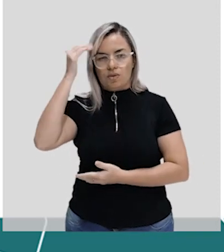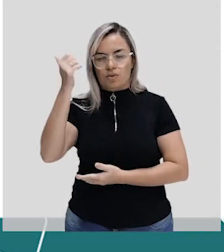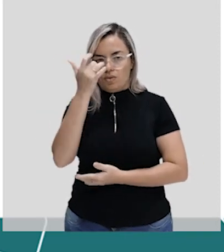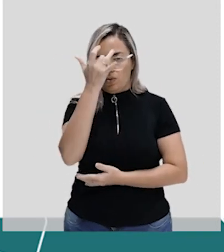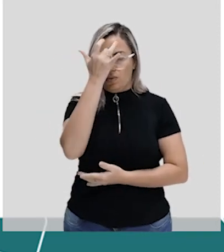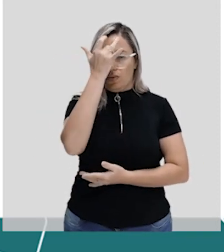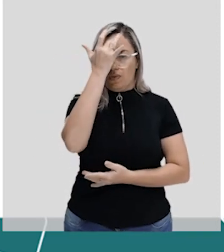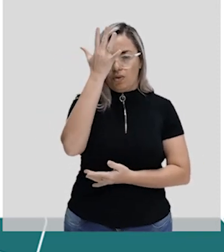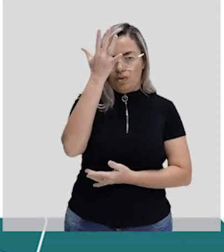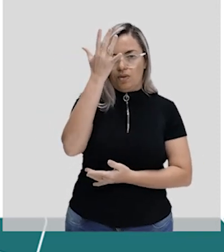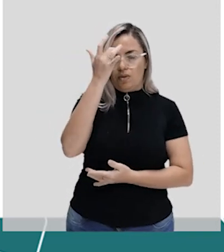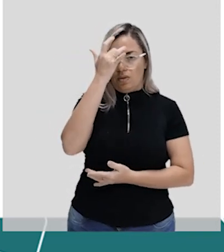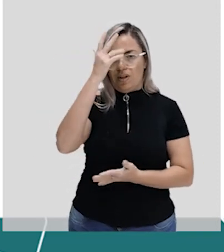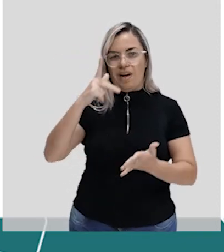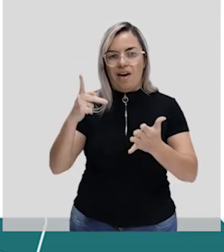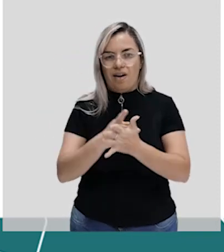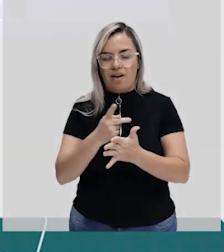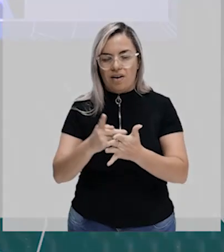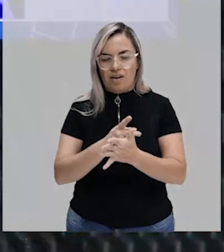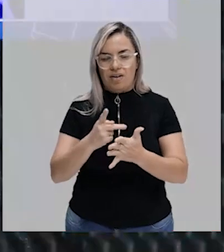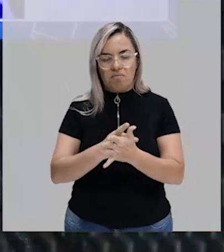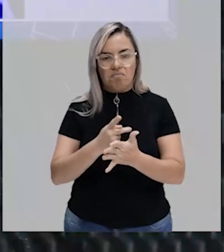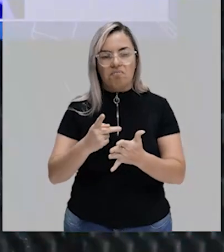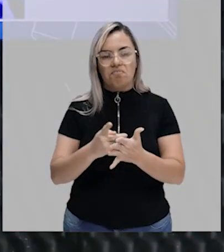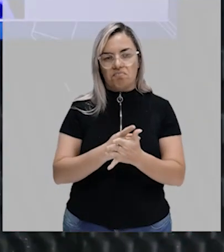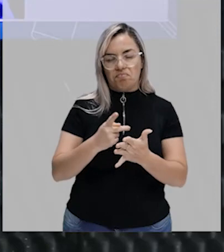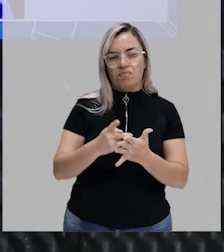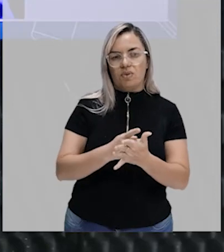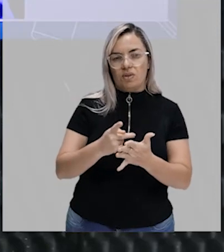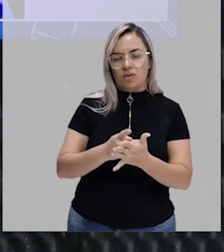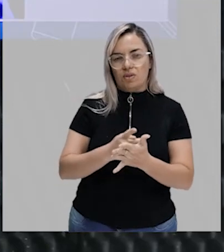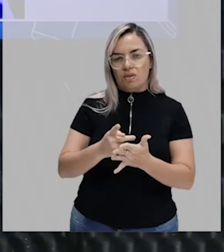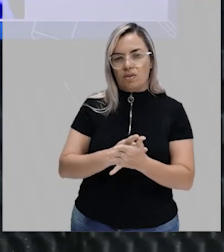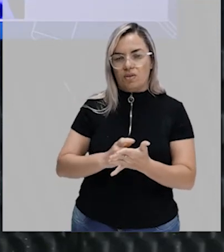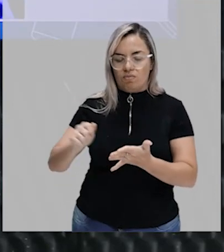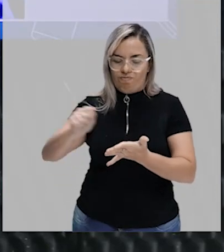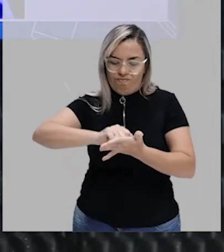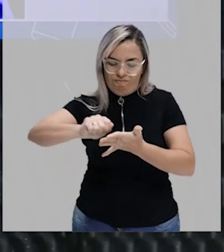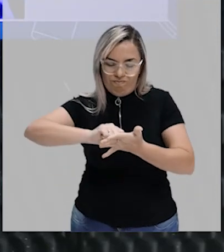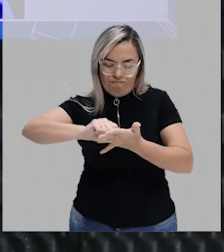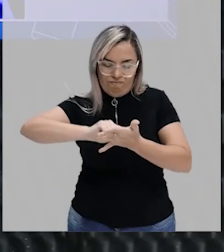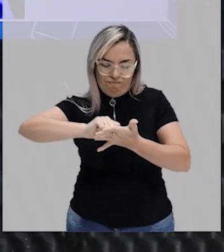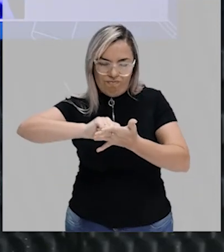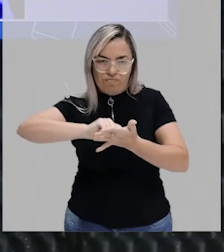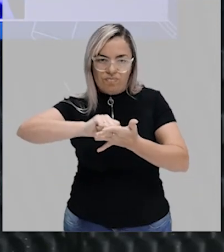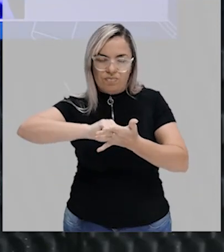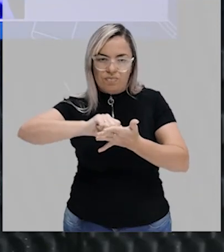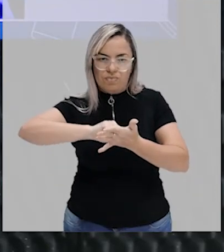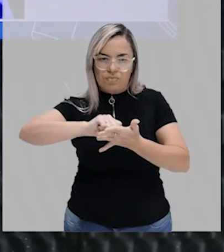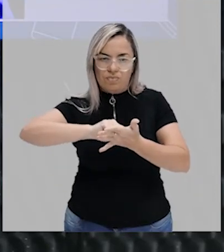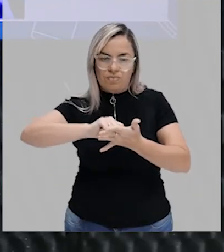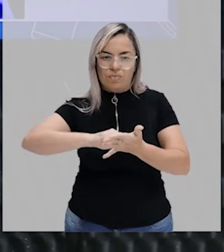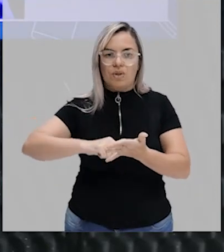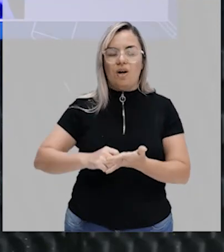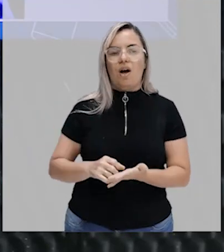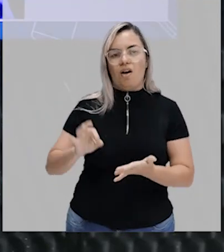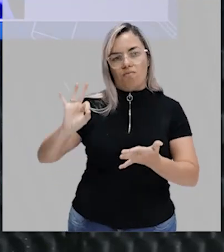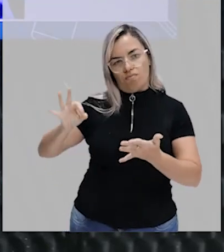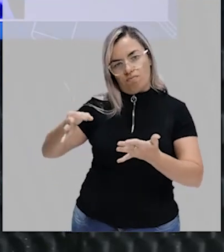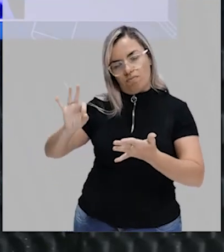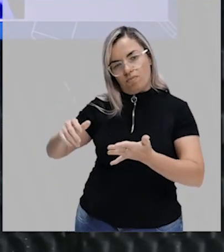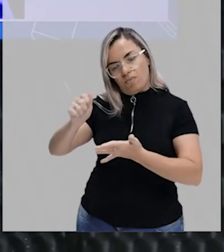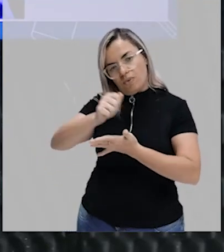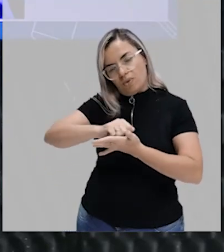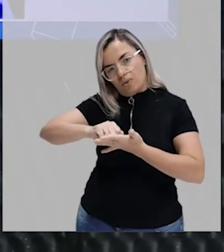você, de repente, errar. Você erra e ali você vai lá e apaga com a borracha. Depois você conserta.